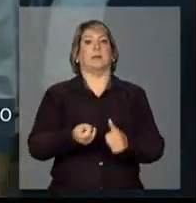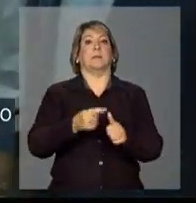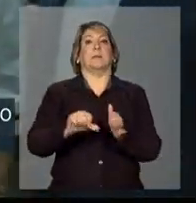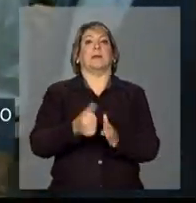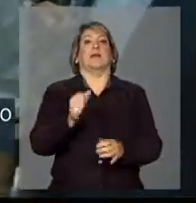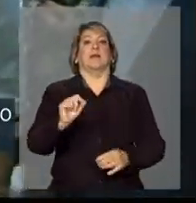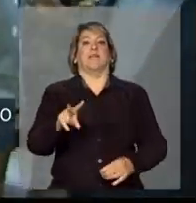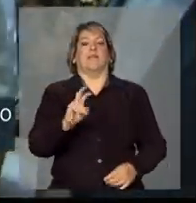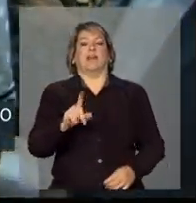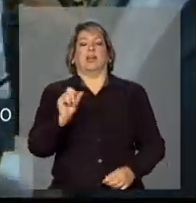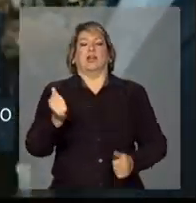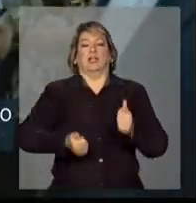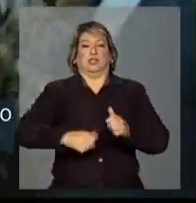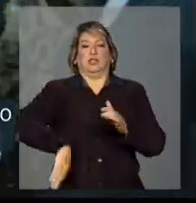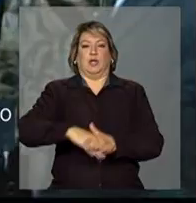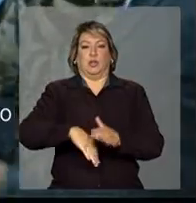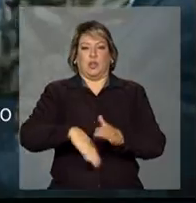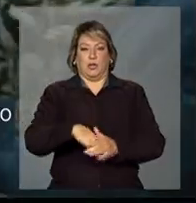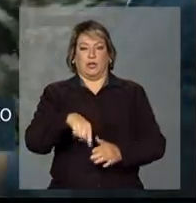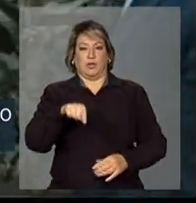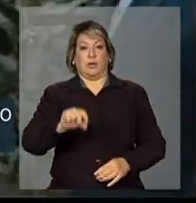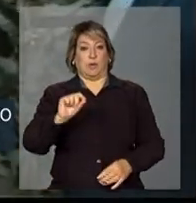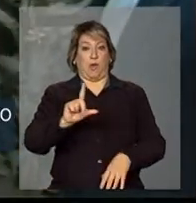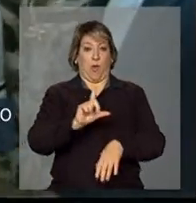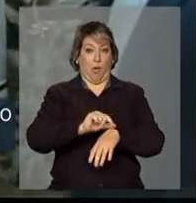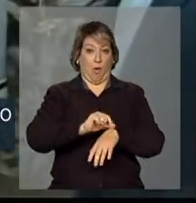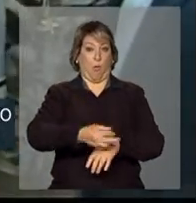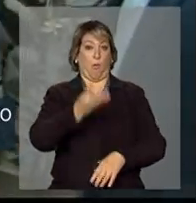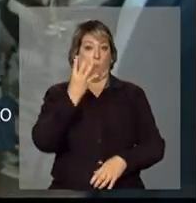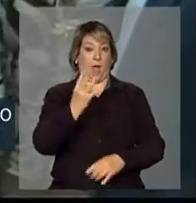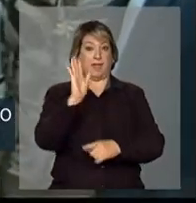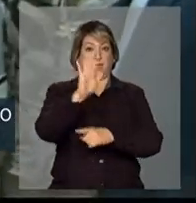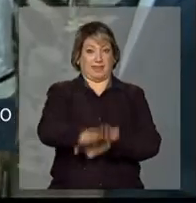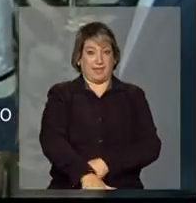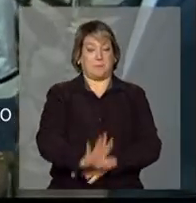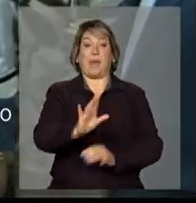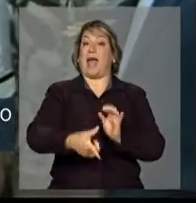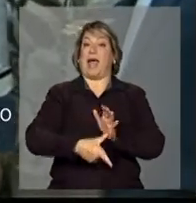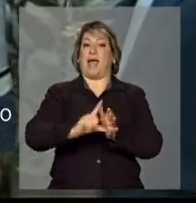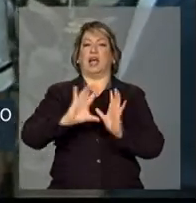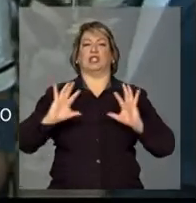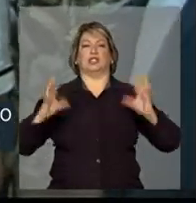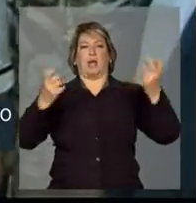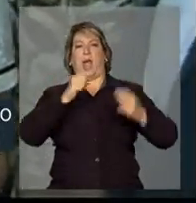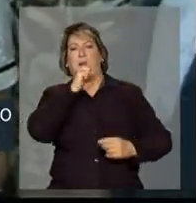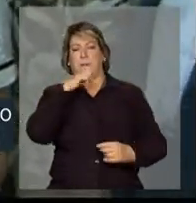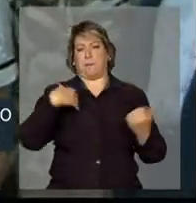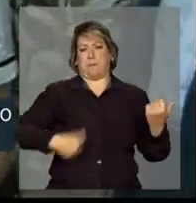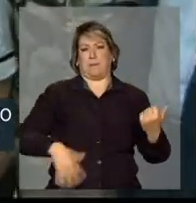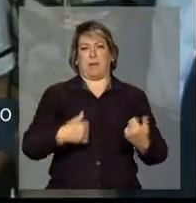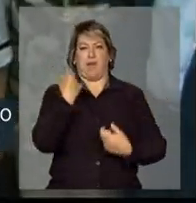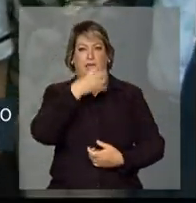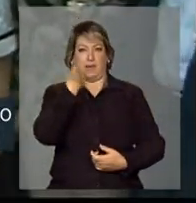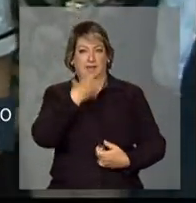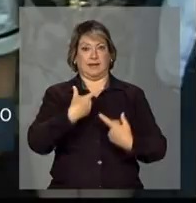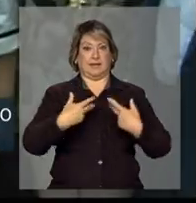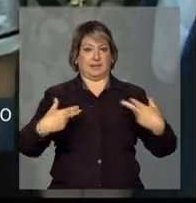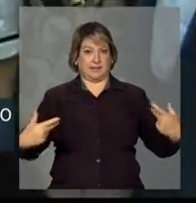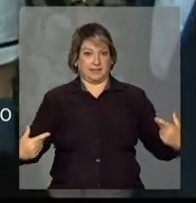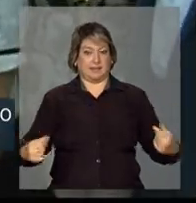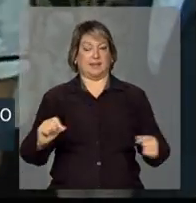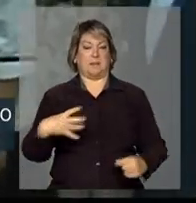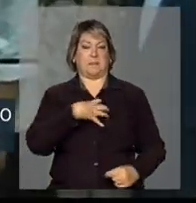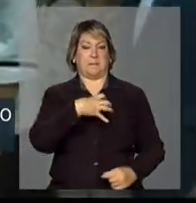às 16, previsto para as 16 horas. E antes vai ter um show musical com